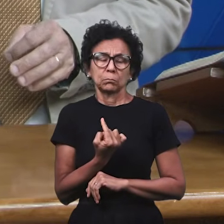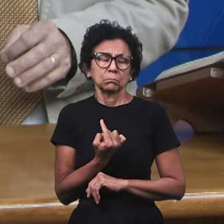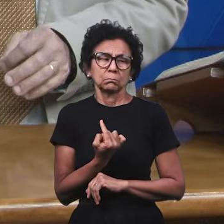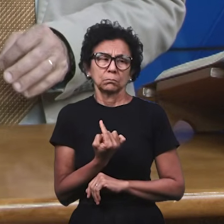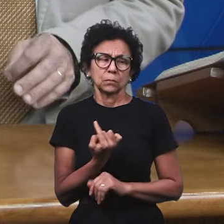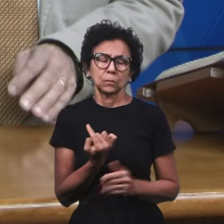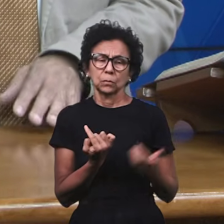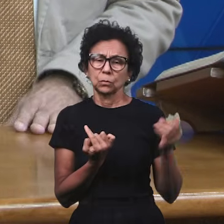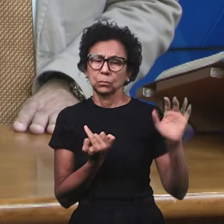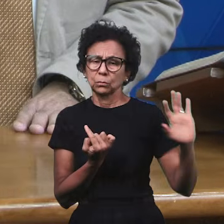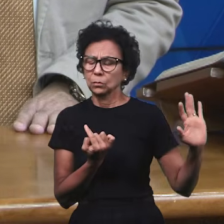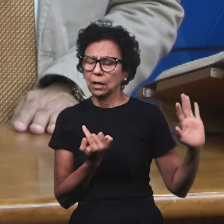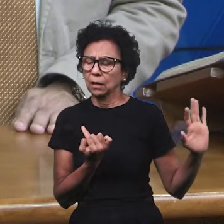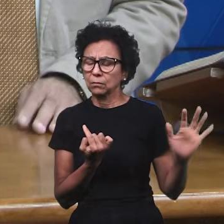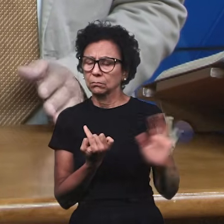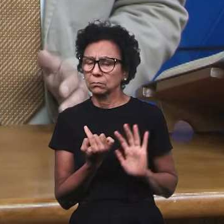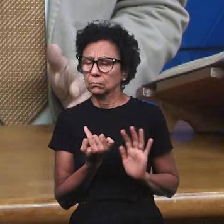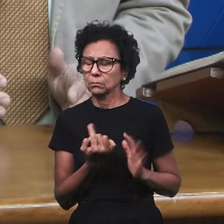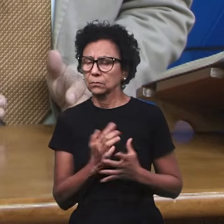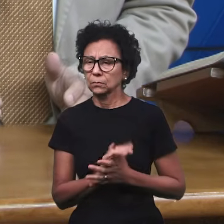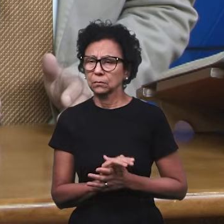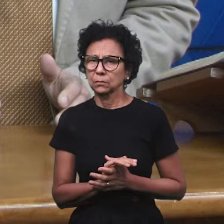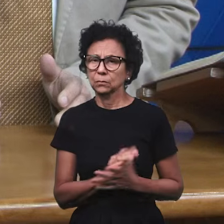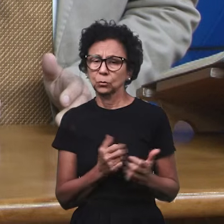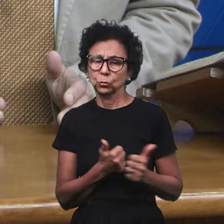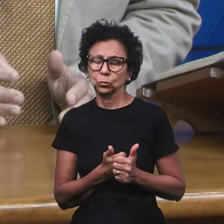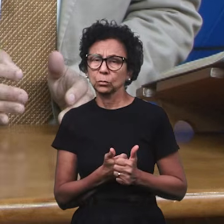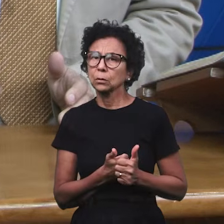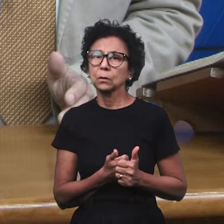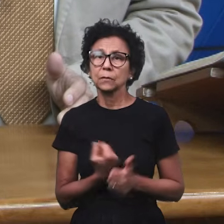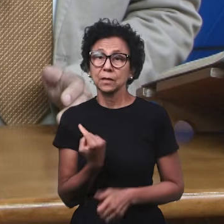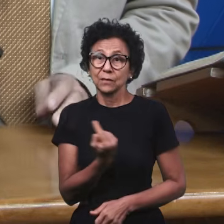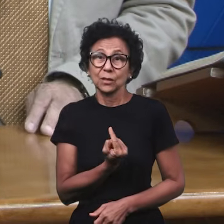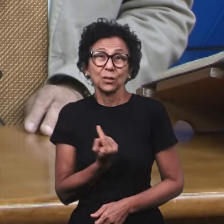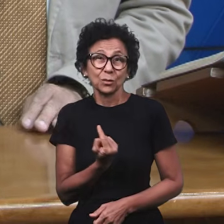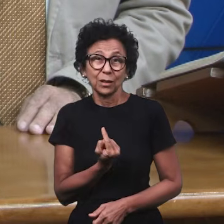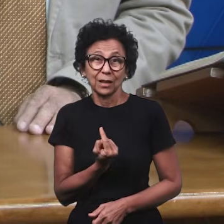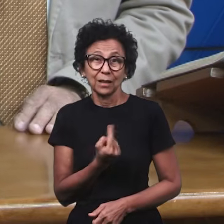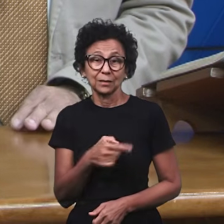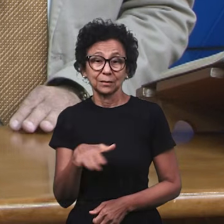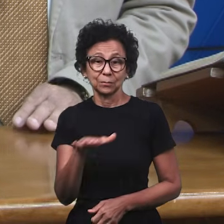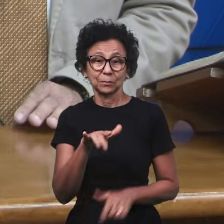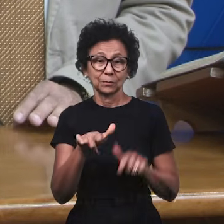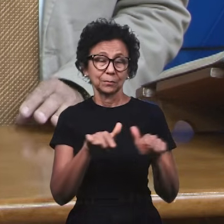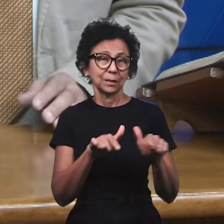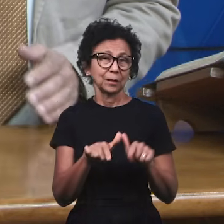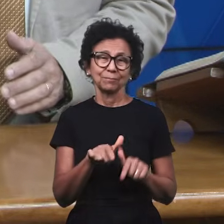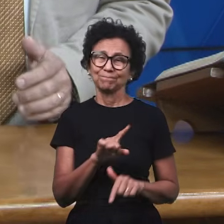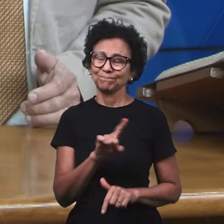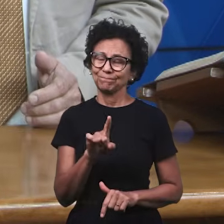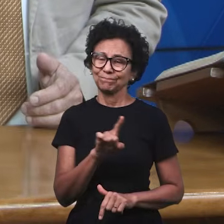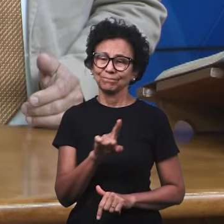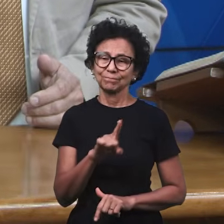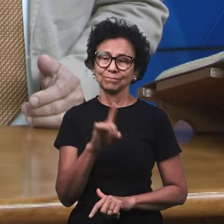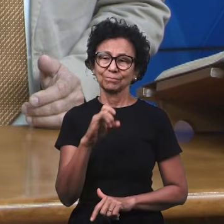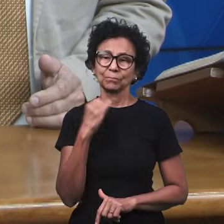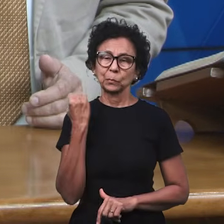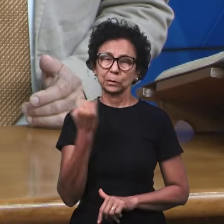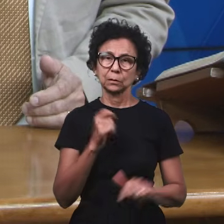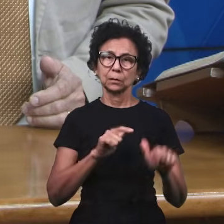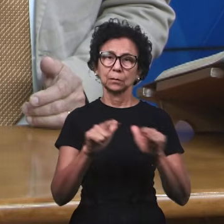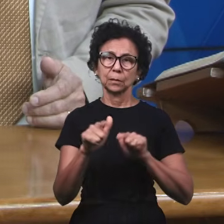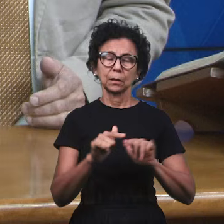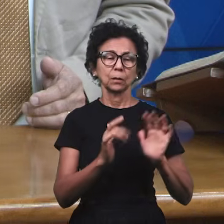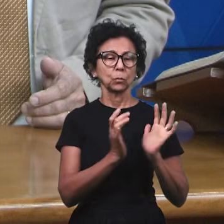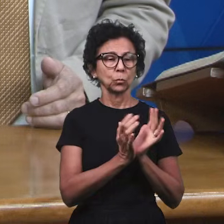quero ninguém. Não faça isso, porque você se isola, vai se isolar dentro do seu ambiente de trabalho. Então, é importante trabalhar